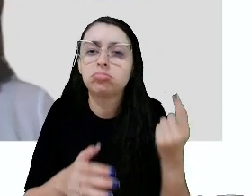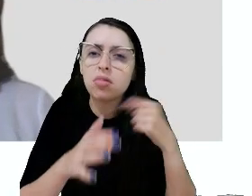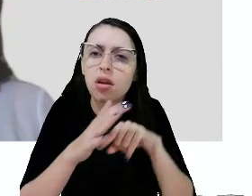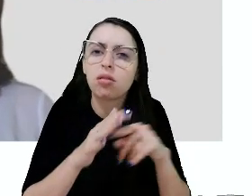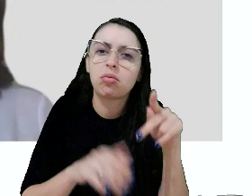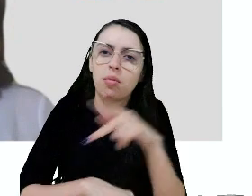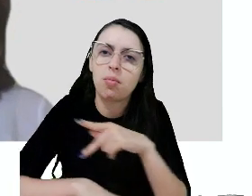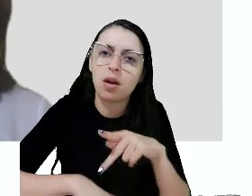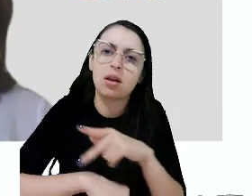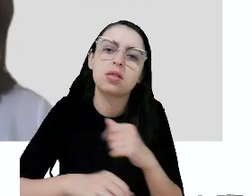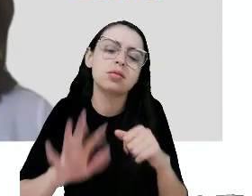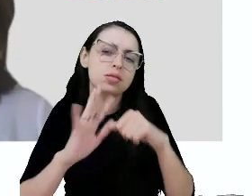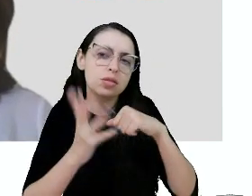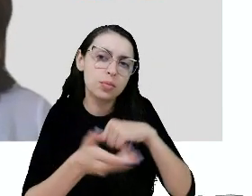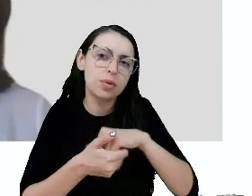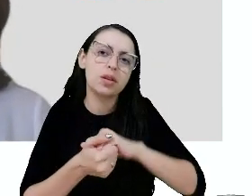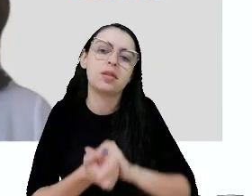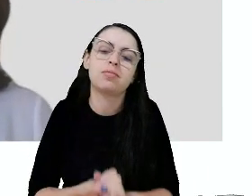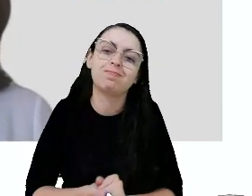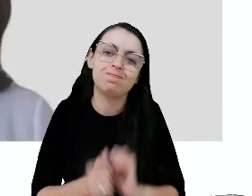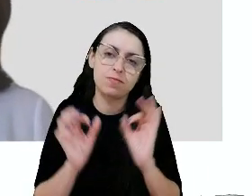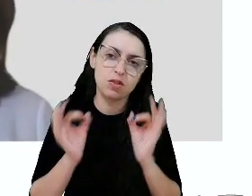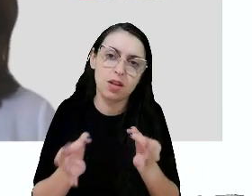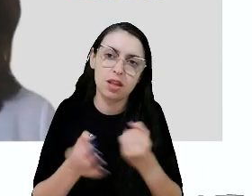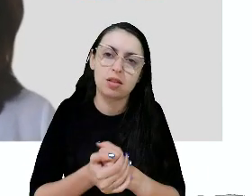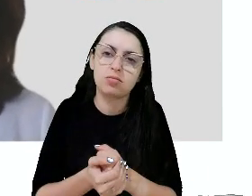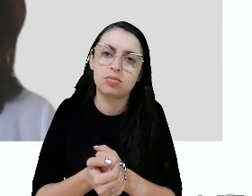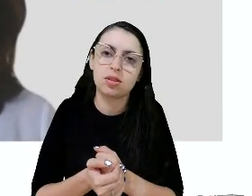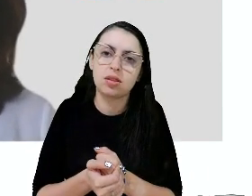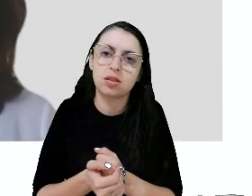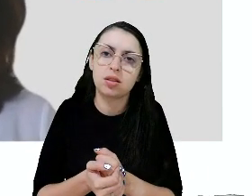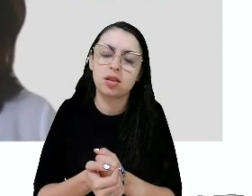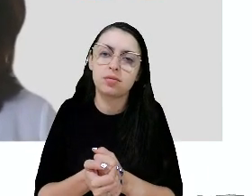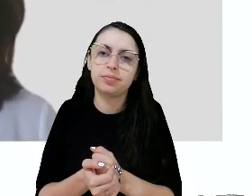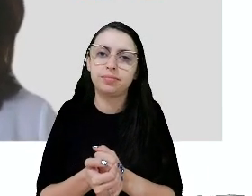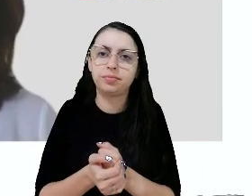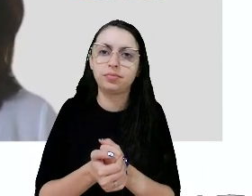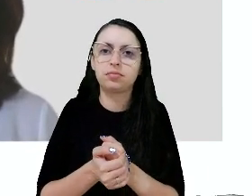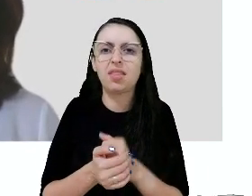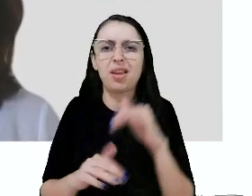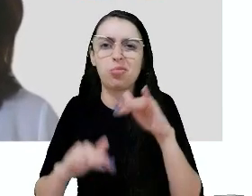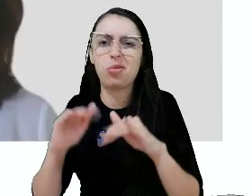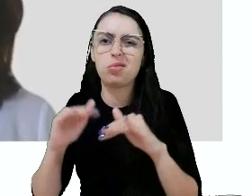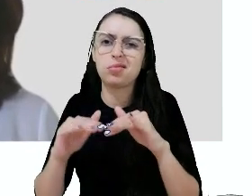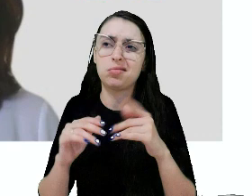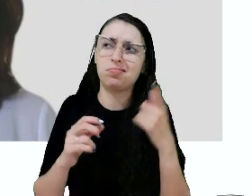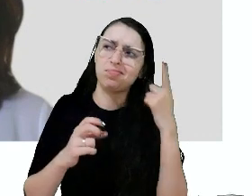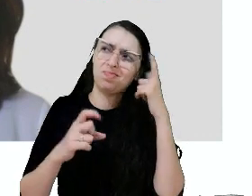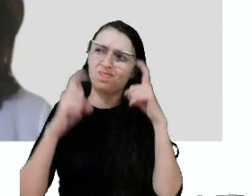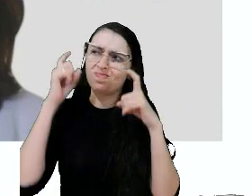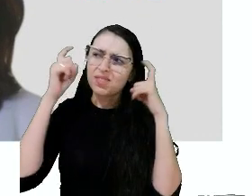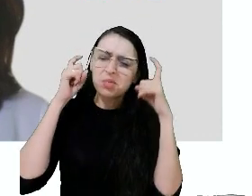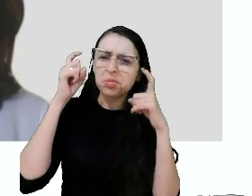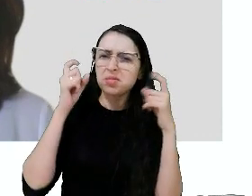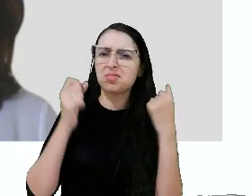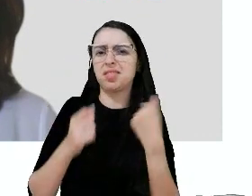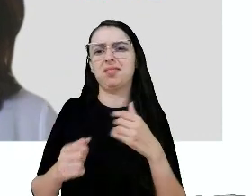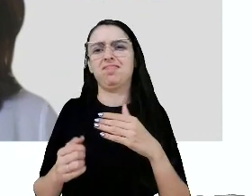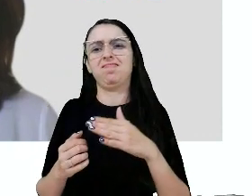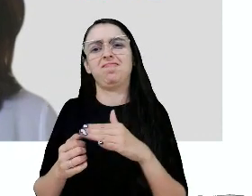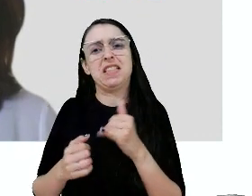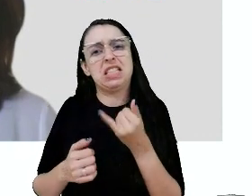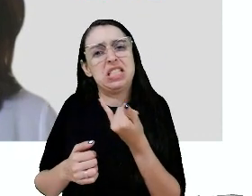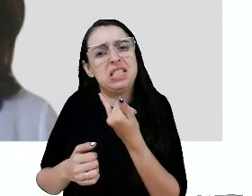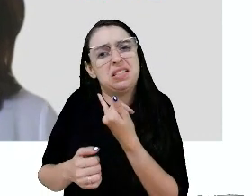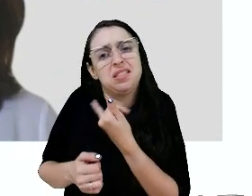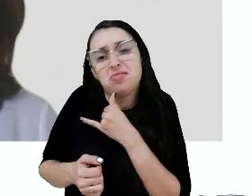no nosso país, agora com a pandemia, não é verdade? Que causa, sim, até algum estranhamento e muito